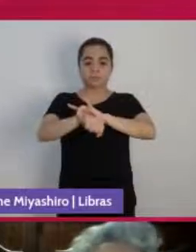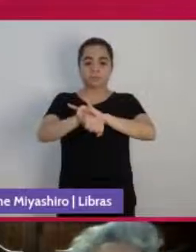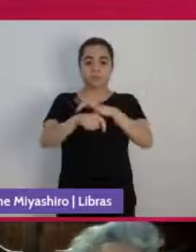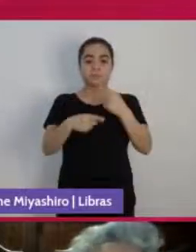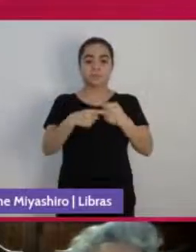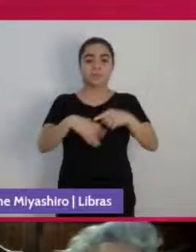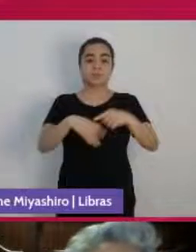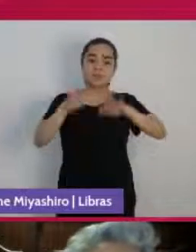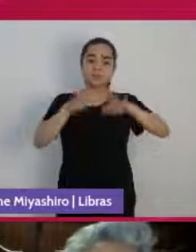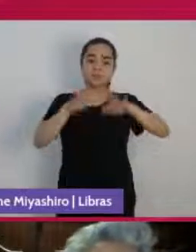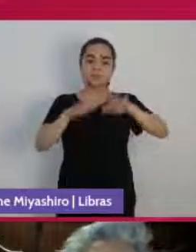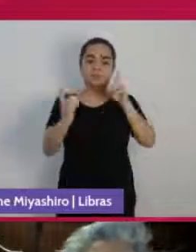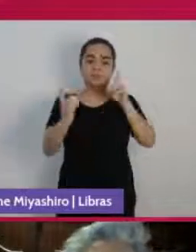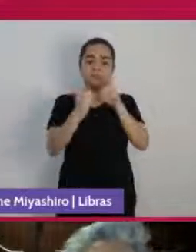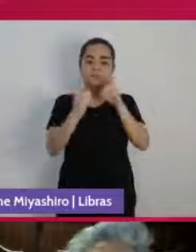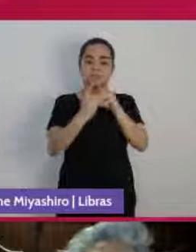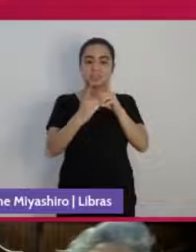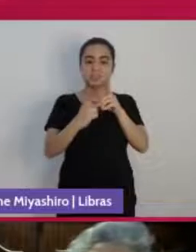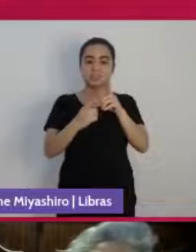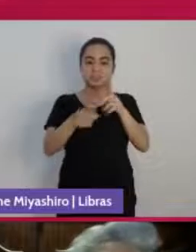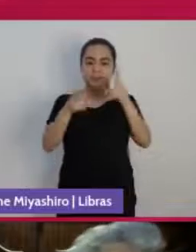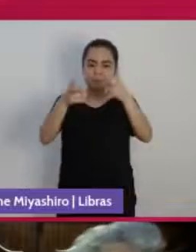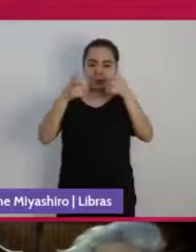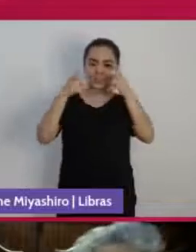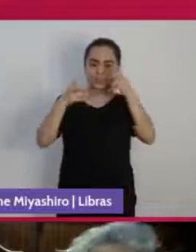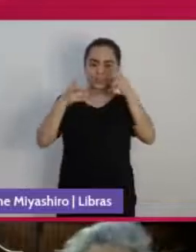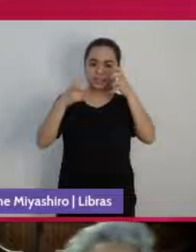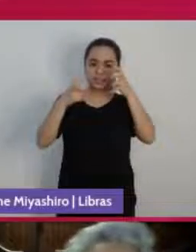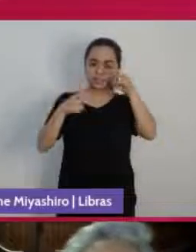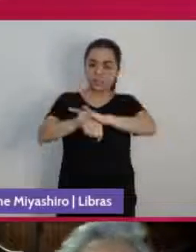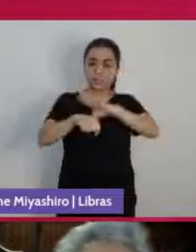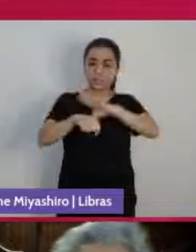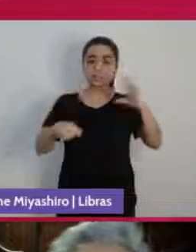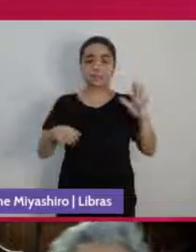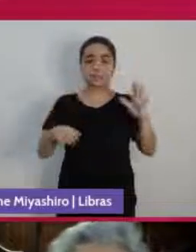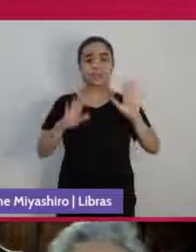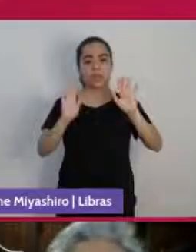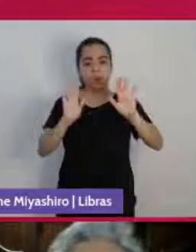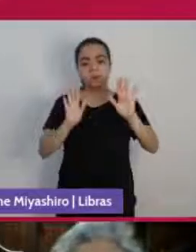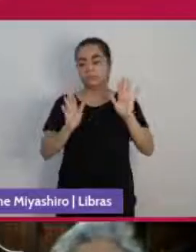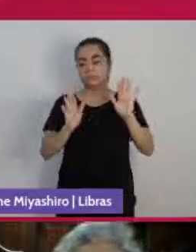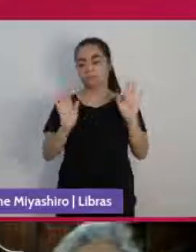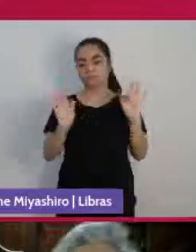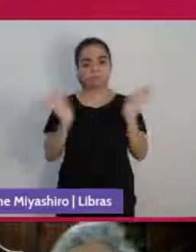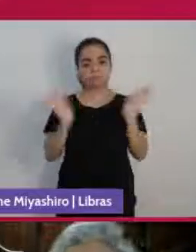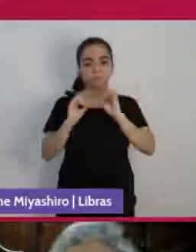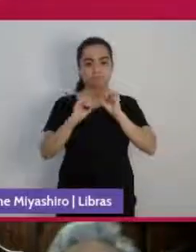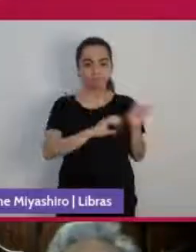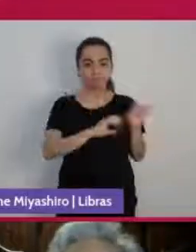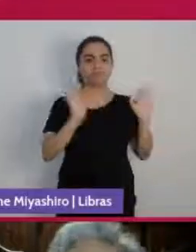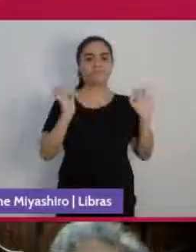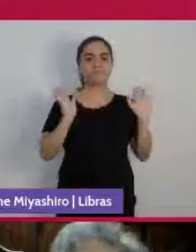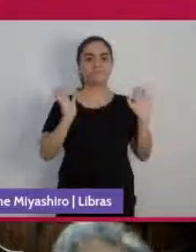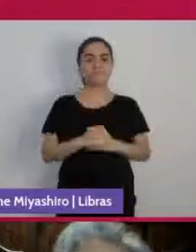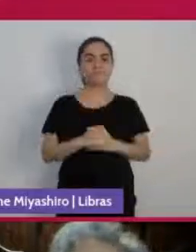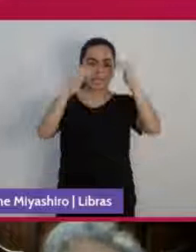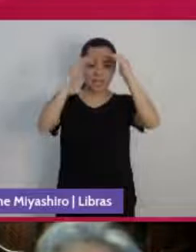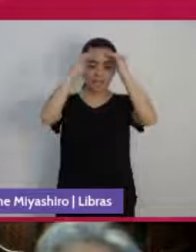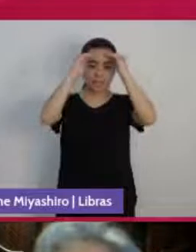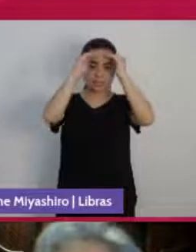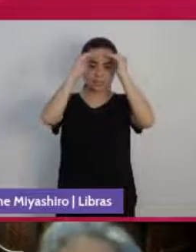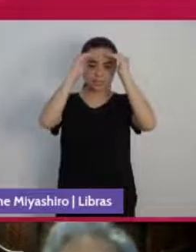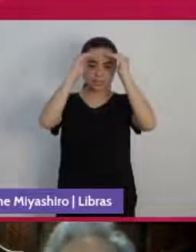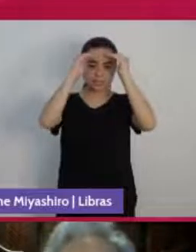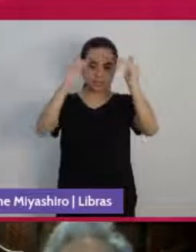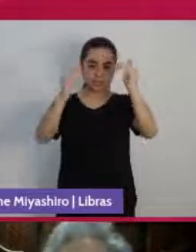vai perceber que você está insegura e aí pronto, descamba tudo. Respeite a privacidade